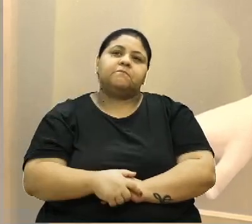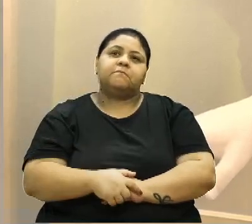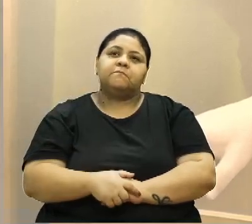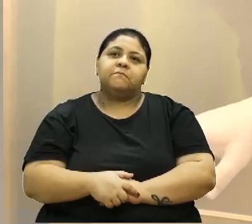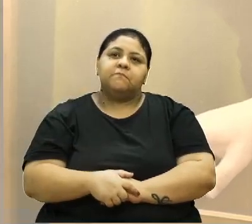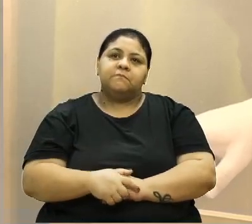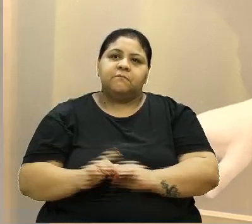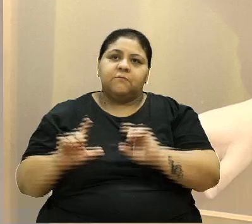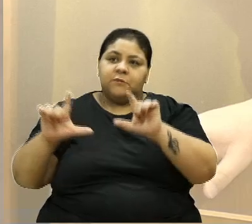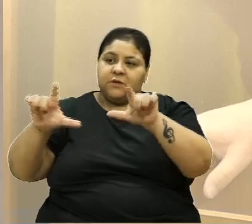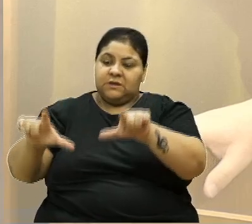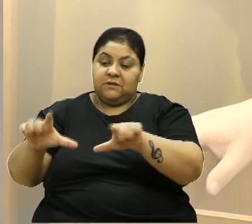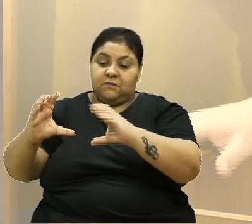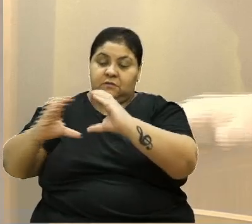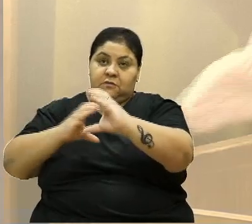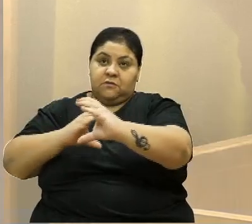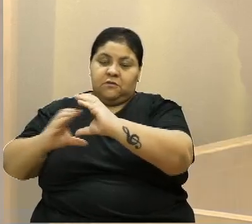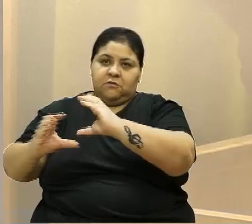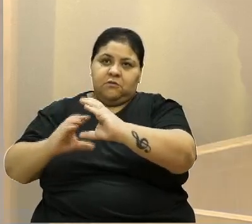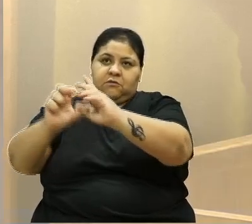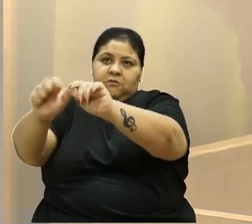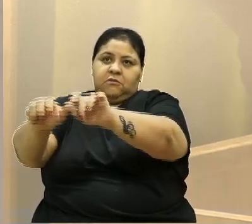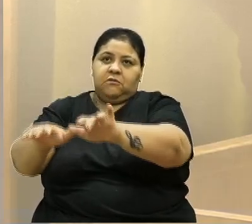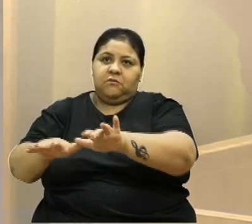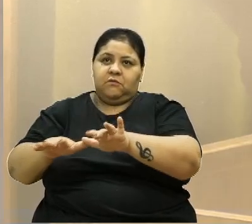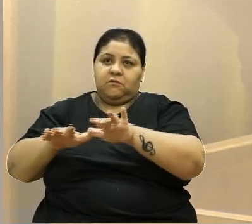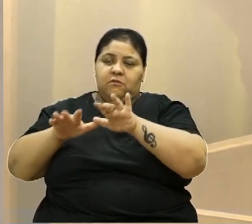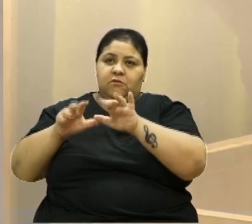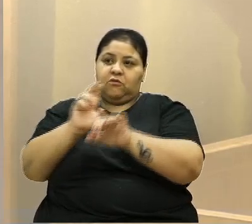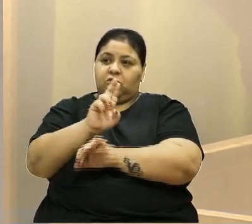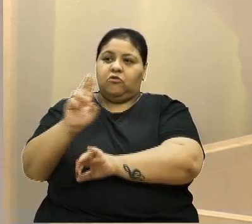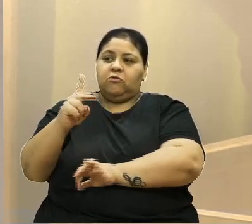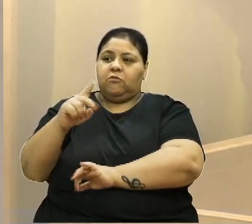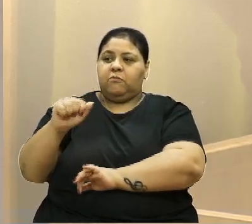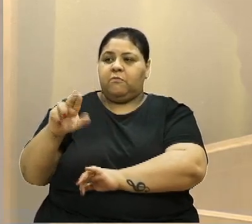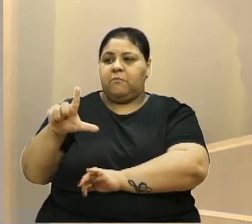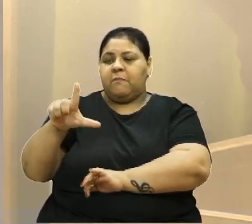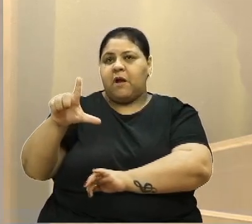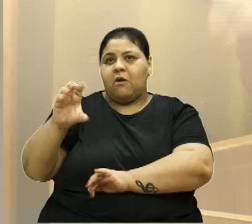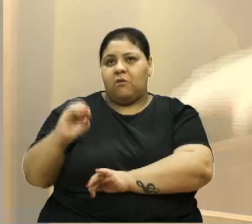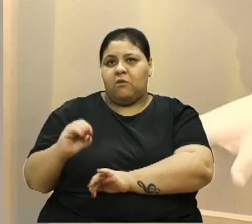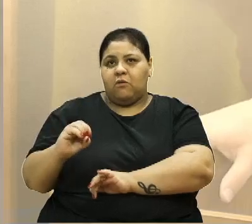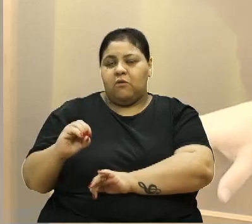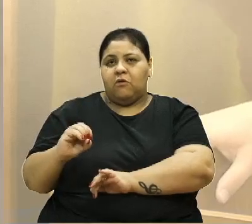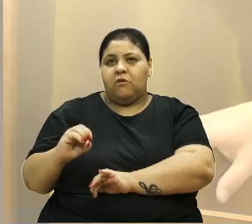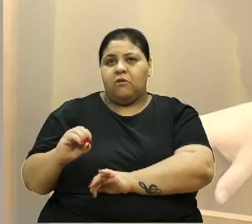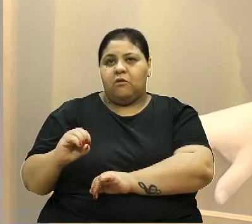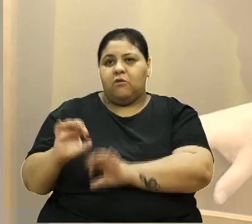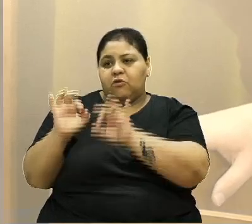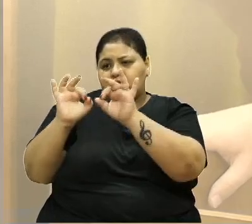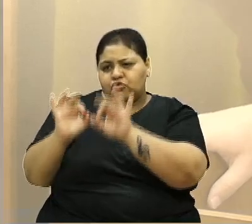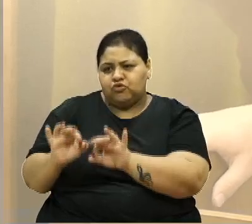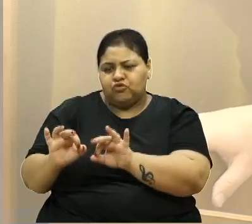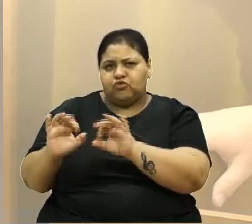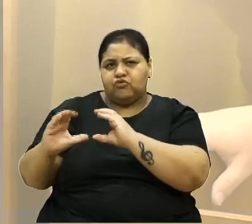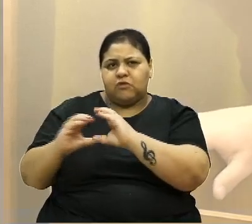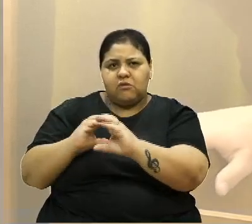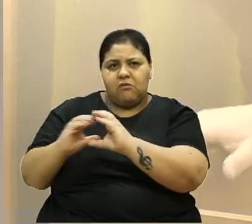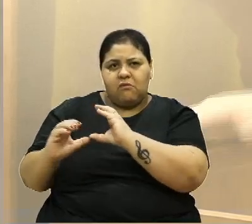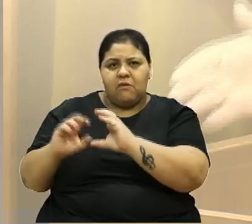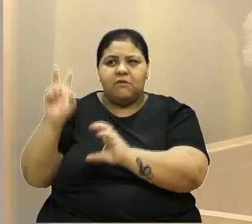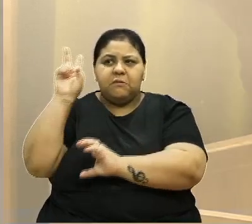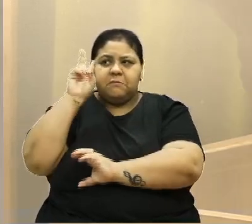a sala de imprensa aqui do plenário é denominada Paulo Cancian, uma justiça a um dos grandes comunicadores da história de Caxias do